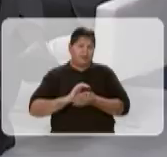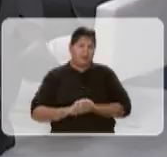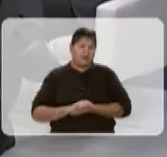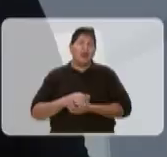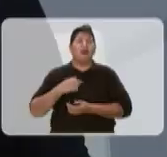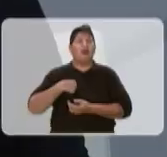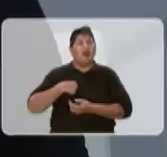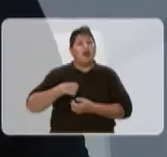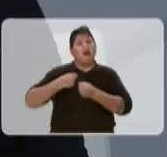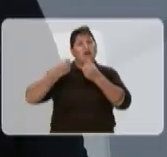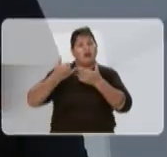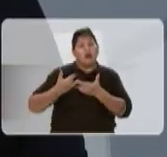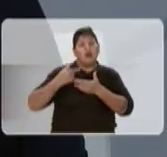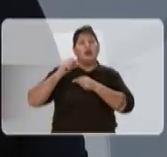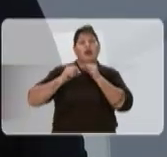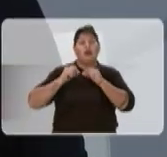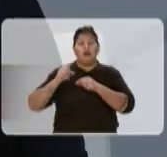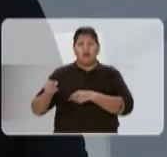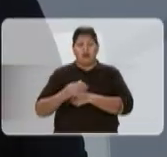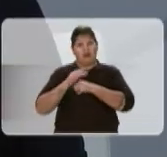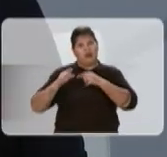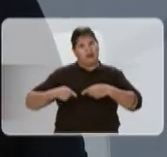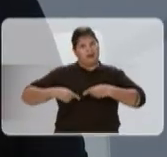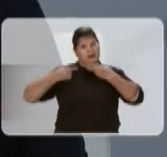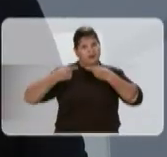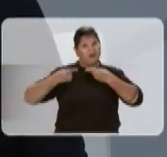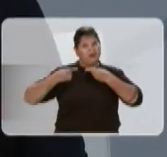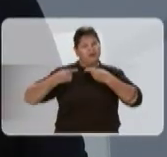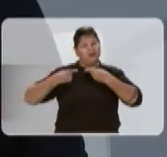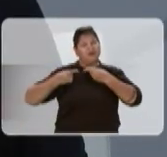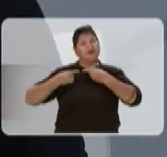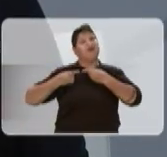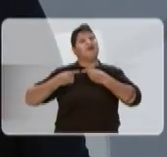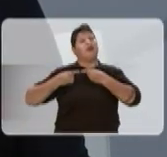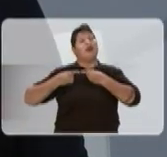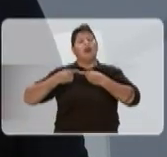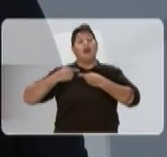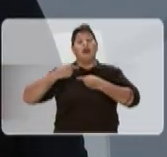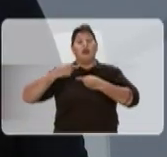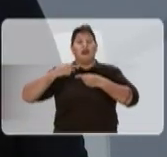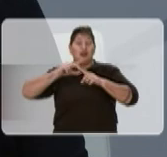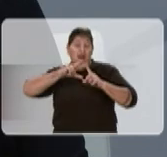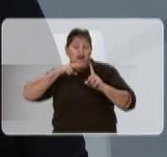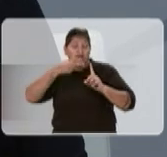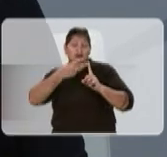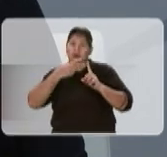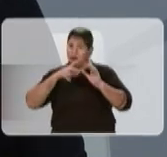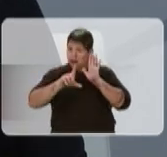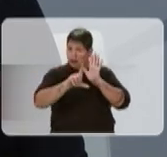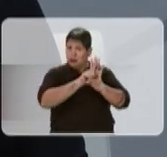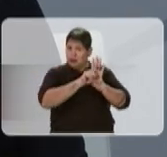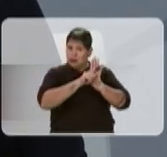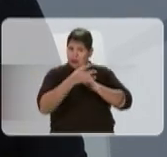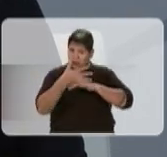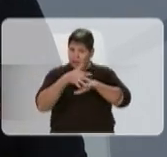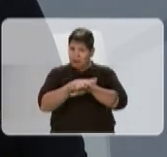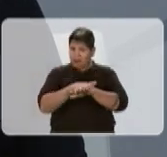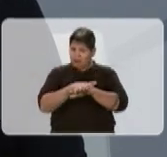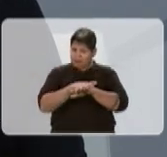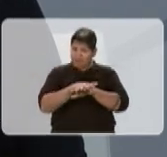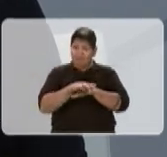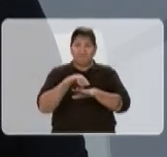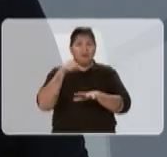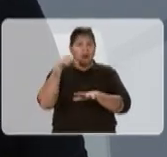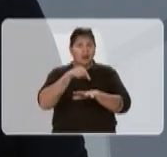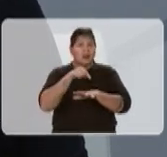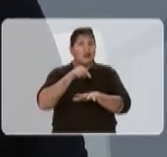legislação. Eu diria que são os nossos novos desafios, Rafael. Do ponto de vista da Lei Brasileira de